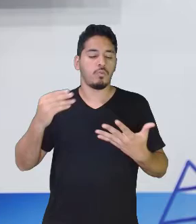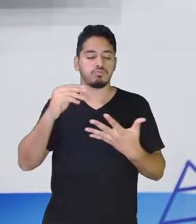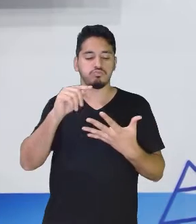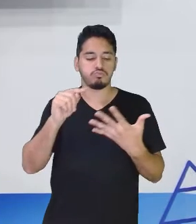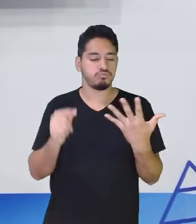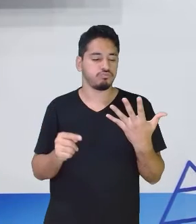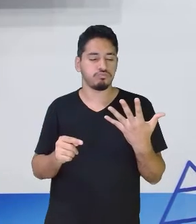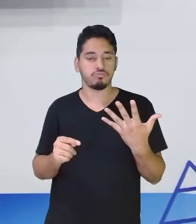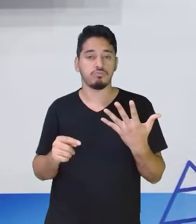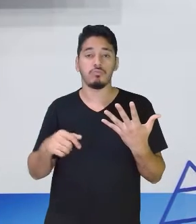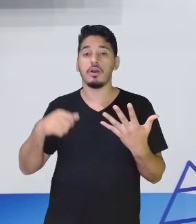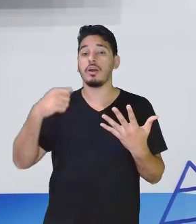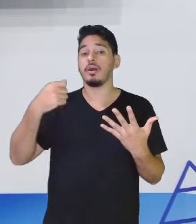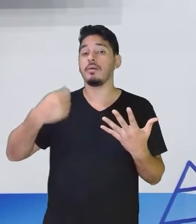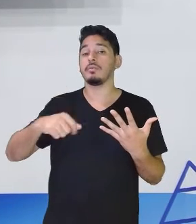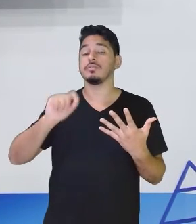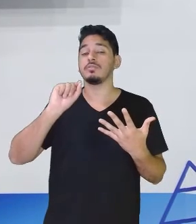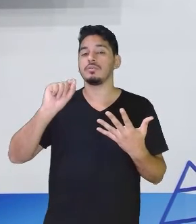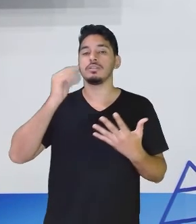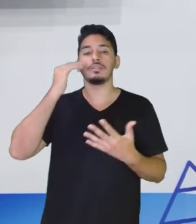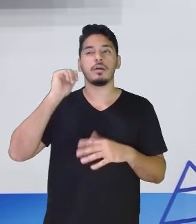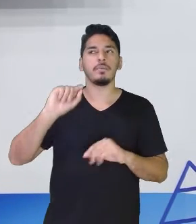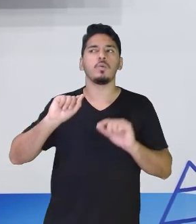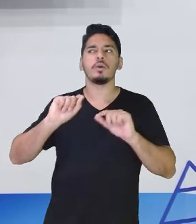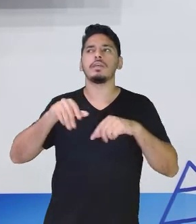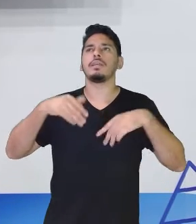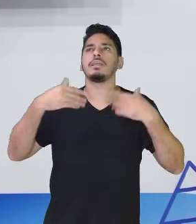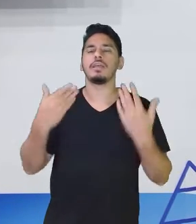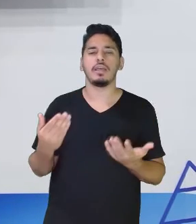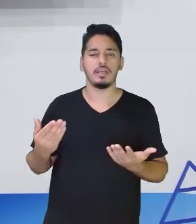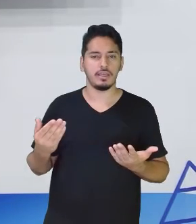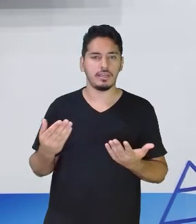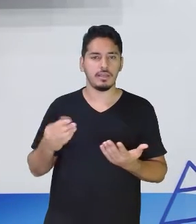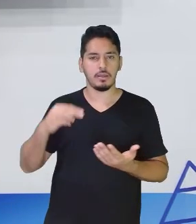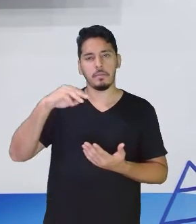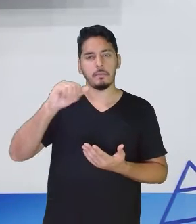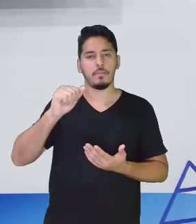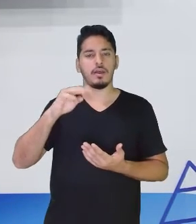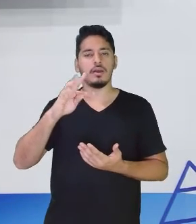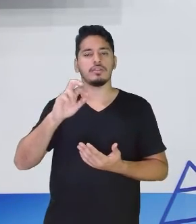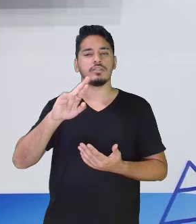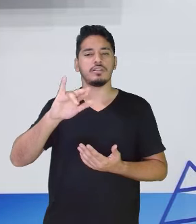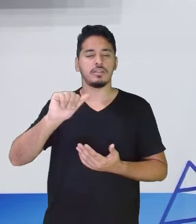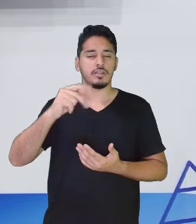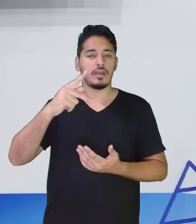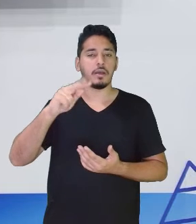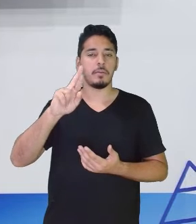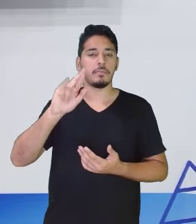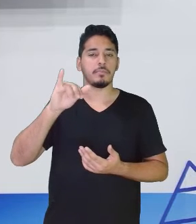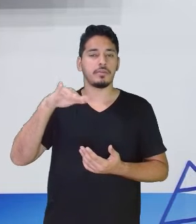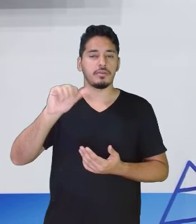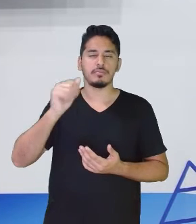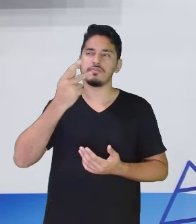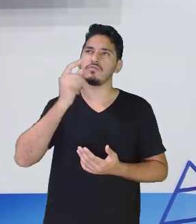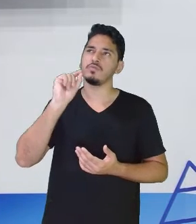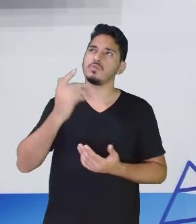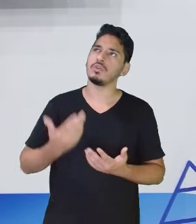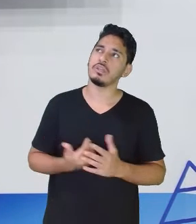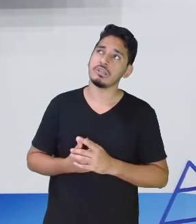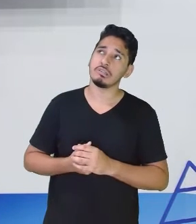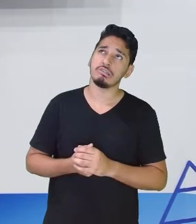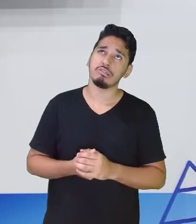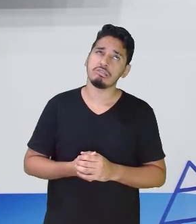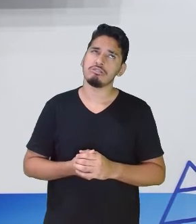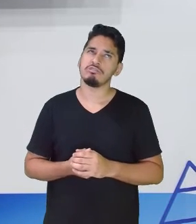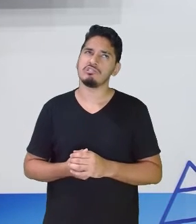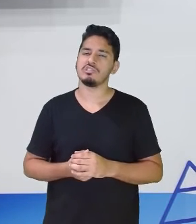é importante a gente saber o que é matéria-prima. Quando a gente se refere à matéria-prima, a gente está querendo dizer o quê?